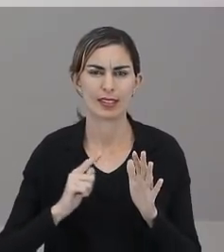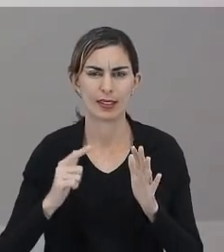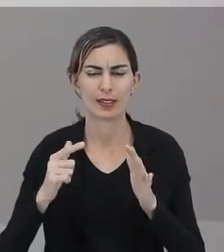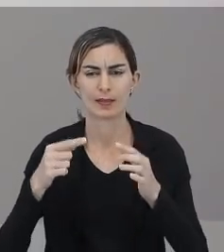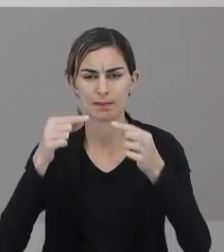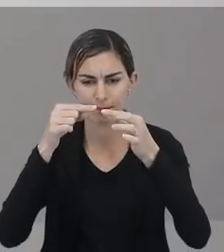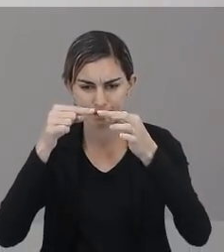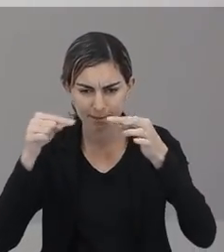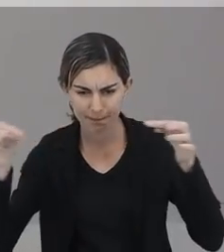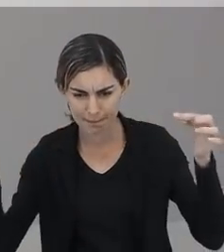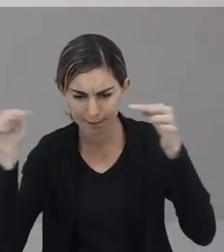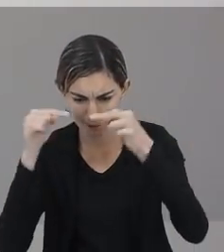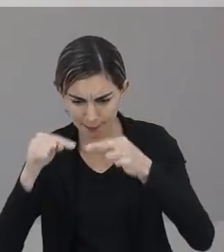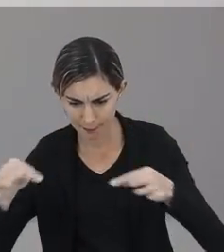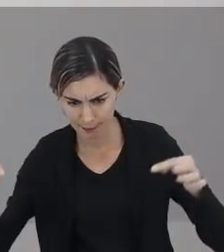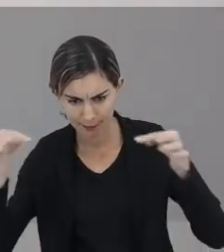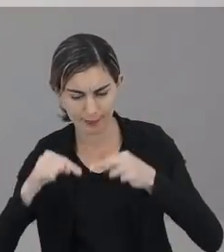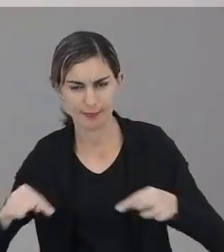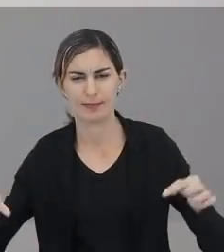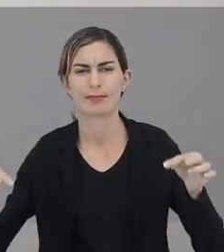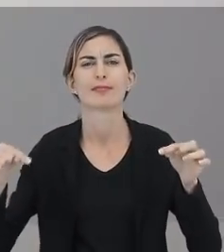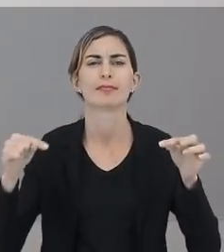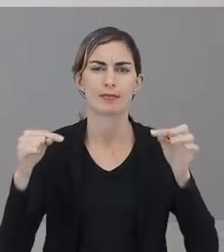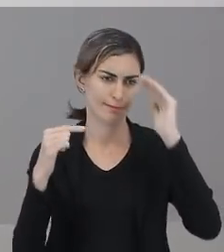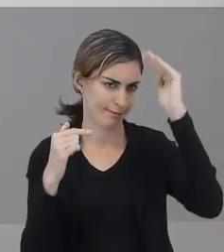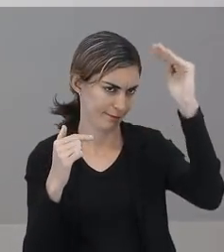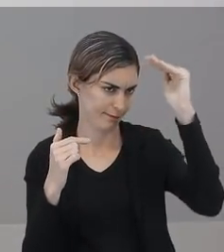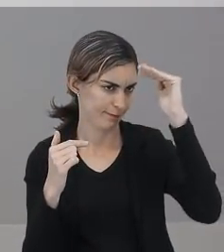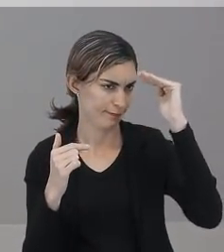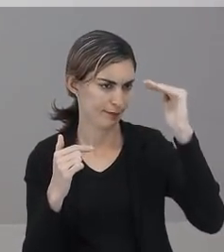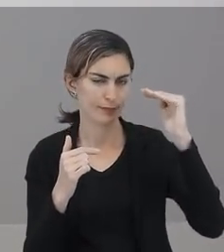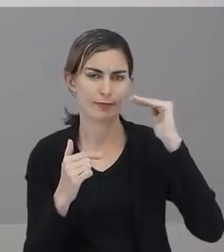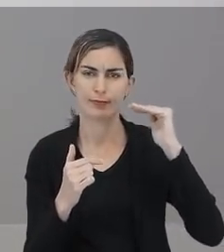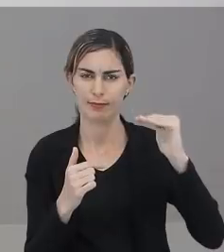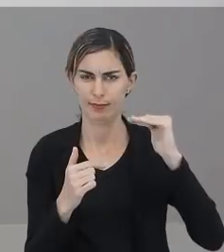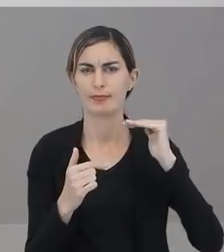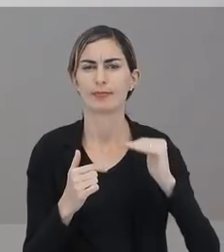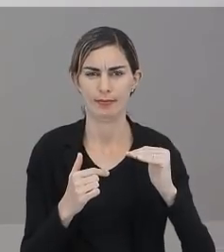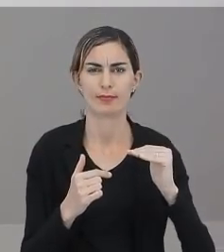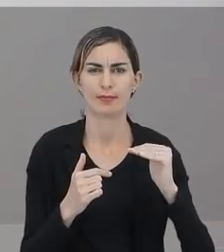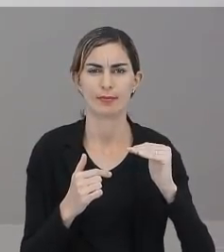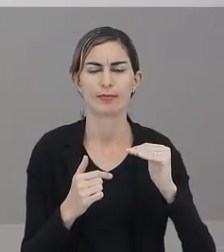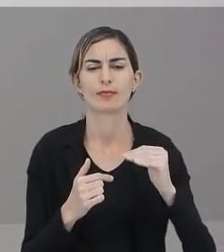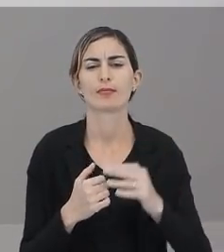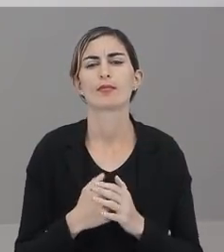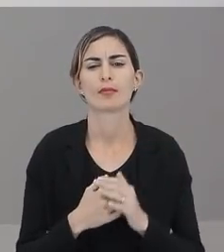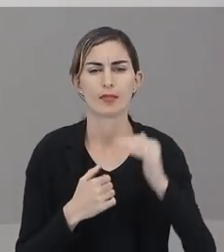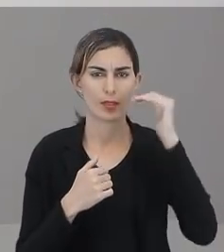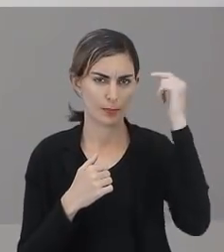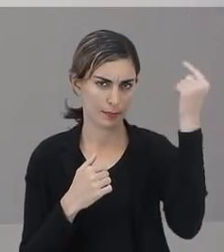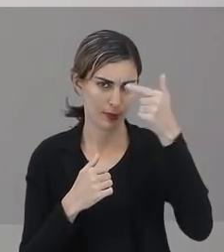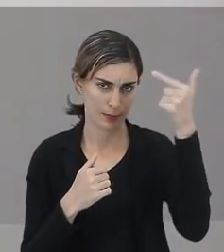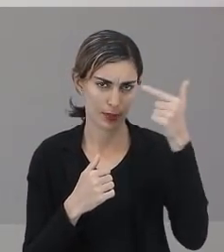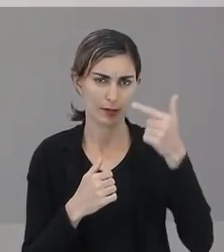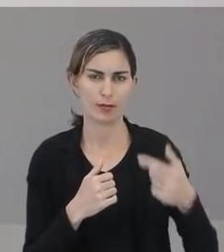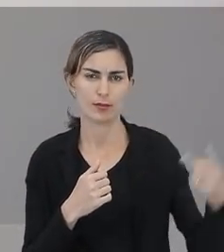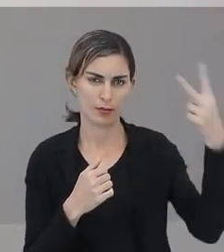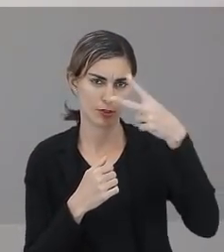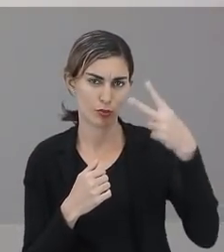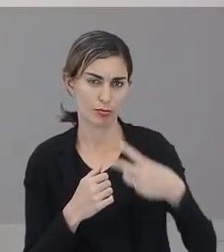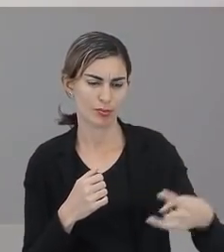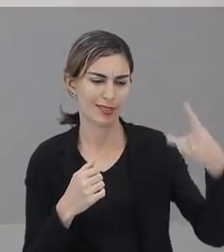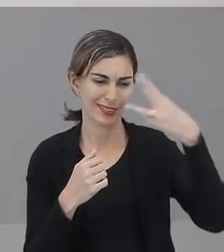de linhas. Essas linhas elas vão ser executadas uma depois da outra. Então temos a primeira